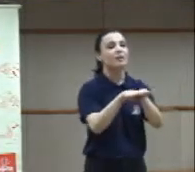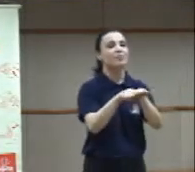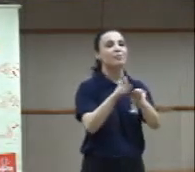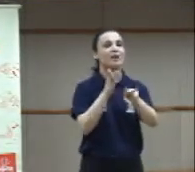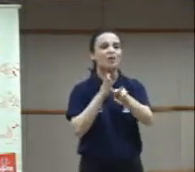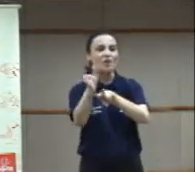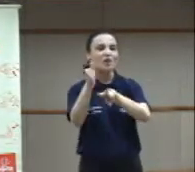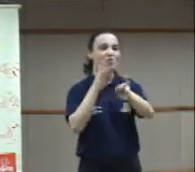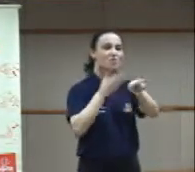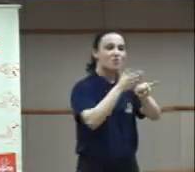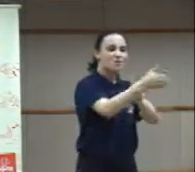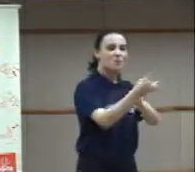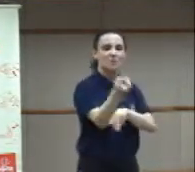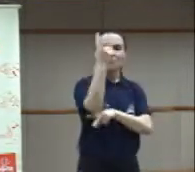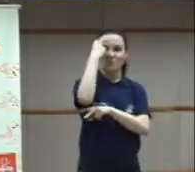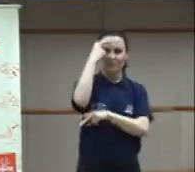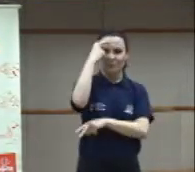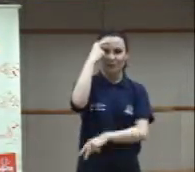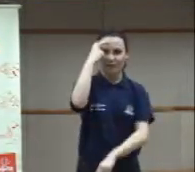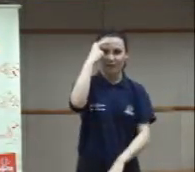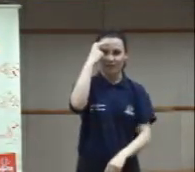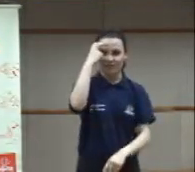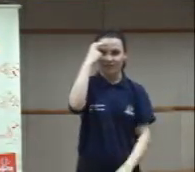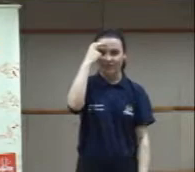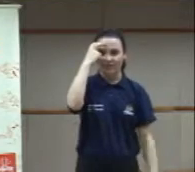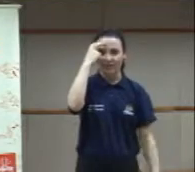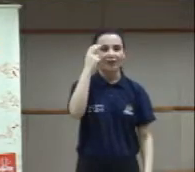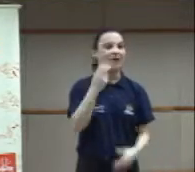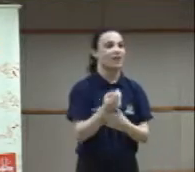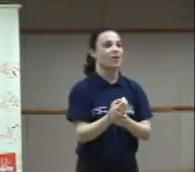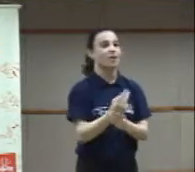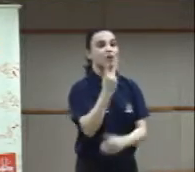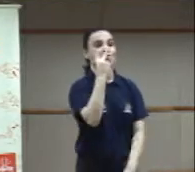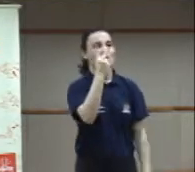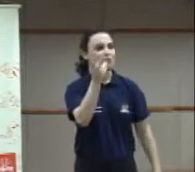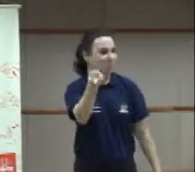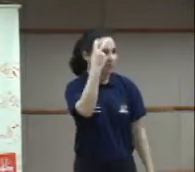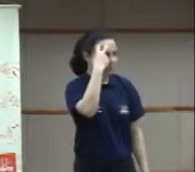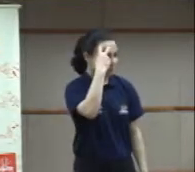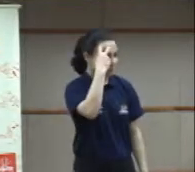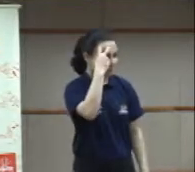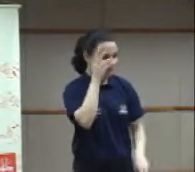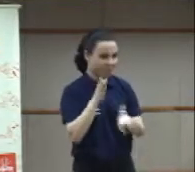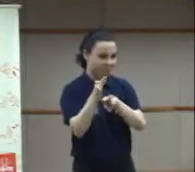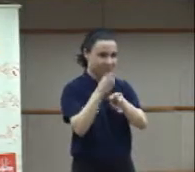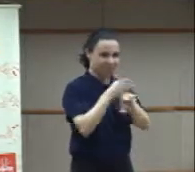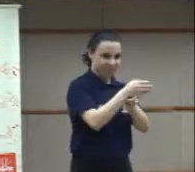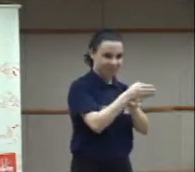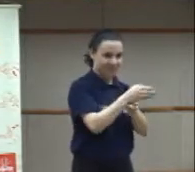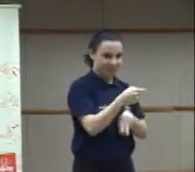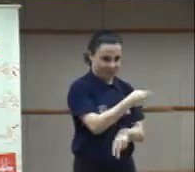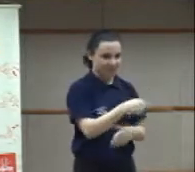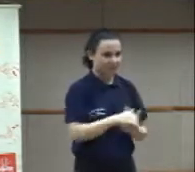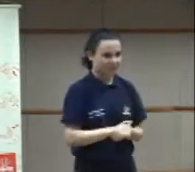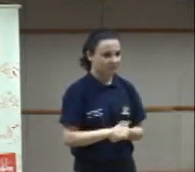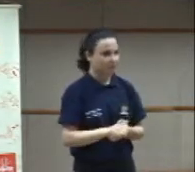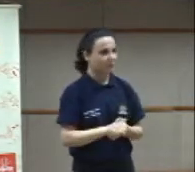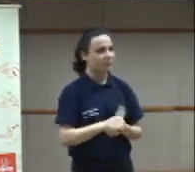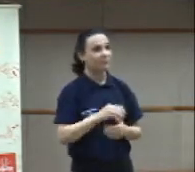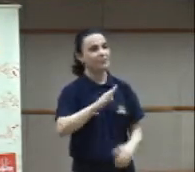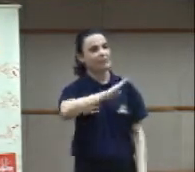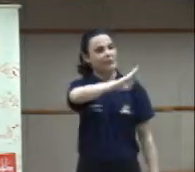o surdo usa Libras, mas que isto não o isenta de fazer, de compreender